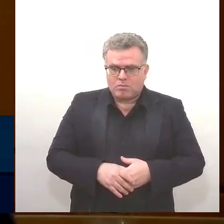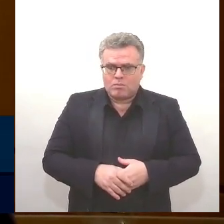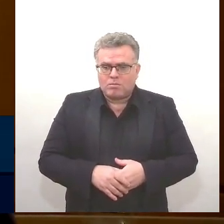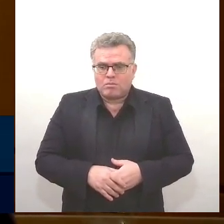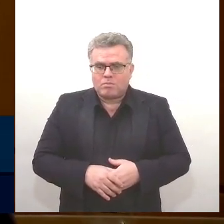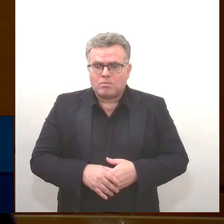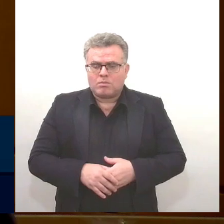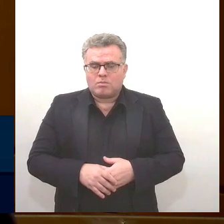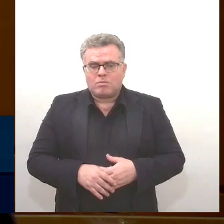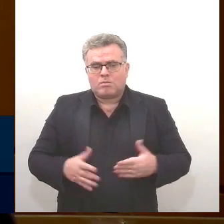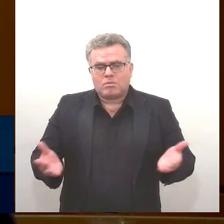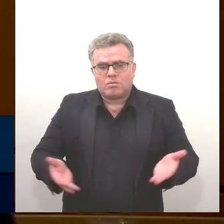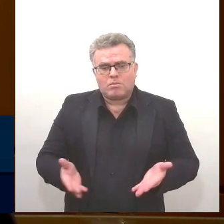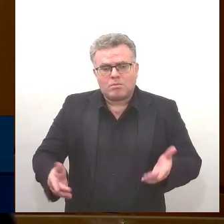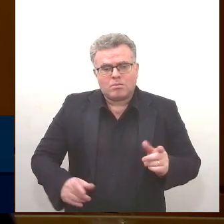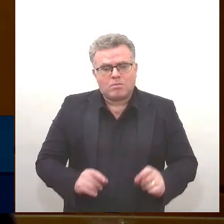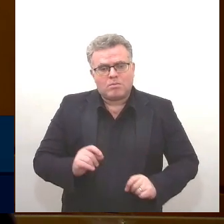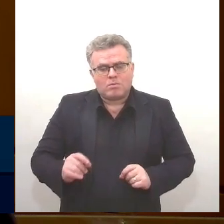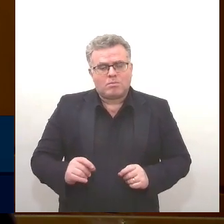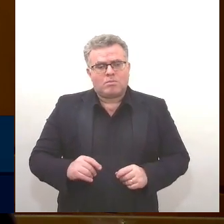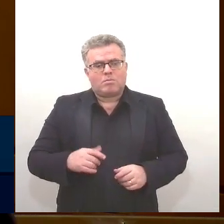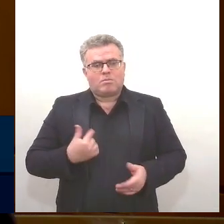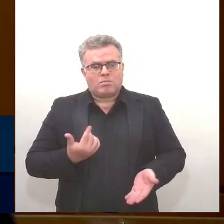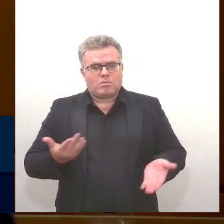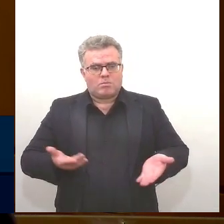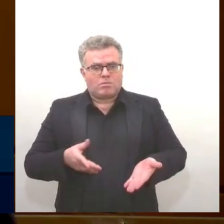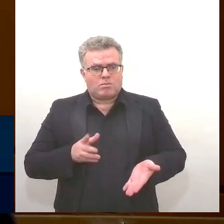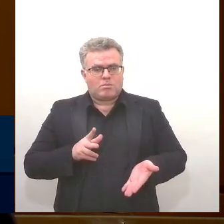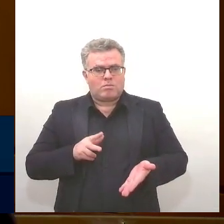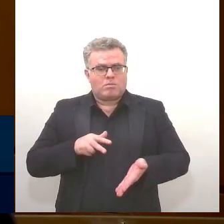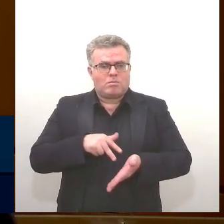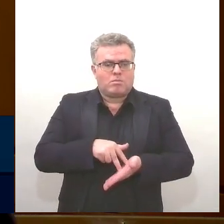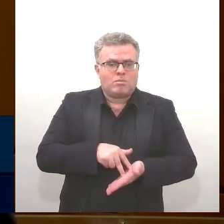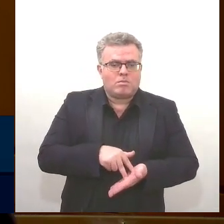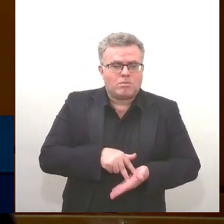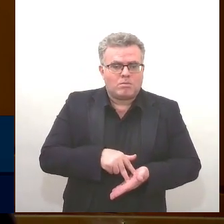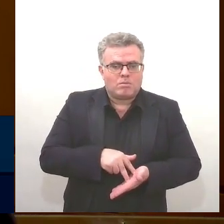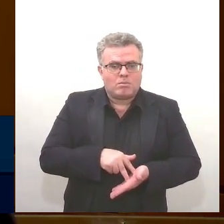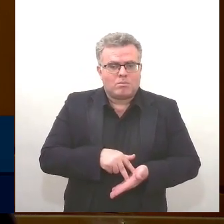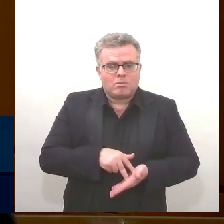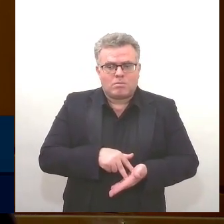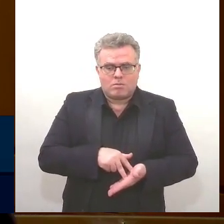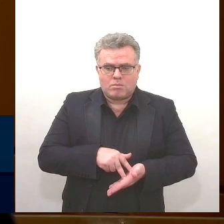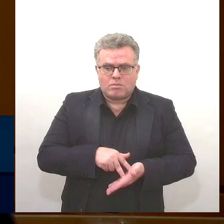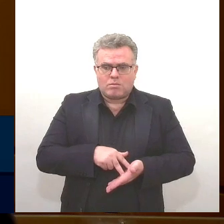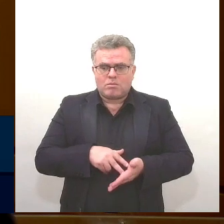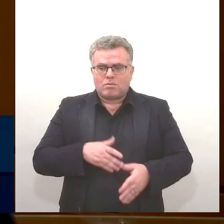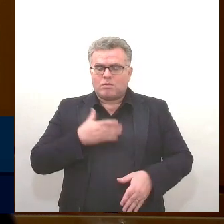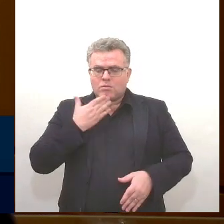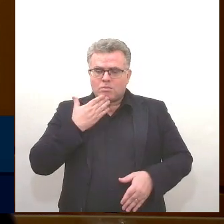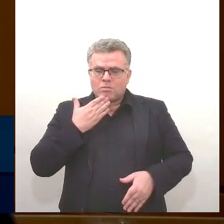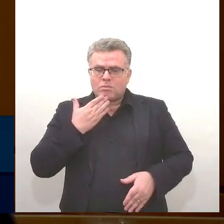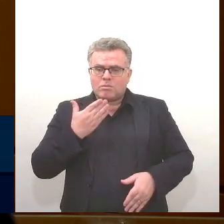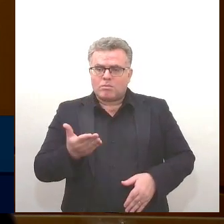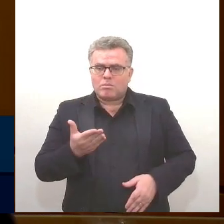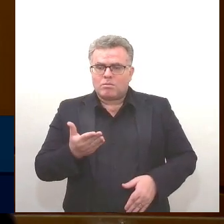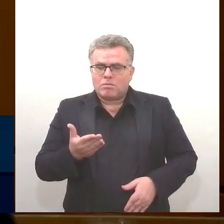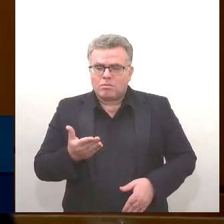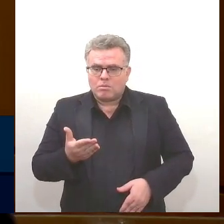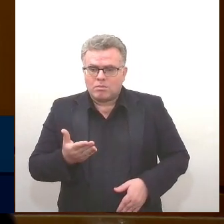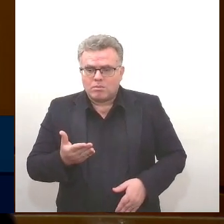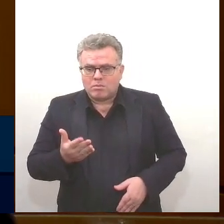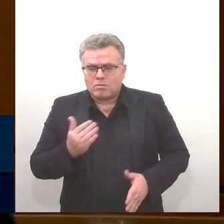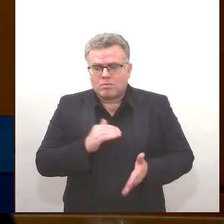eu venho aqui à Tribuna da esta casa pedir ao Senhor Secretário de Segurança